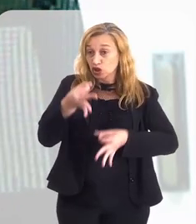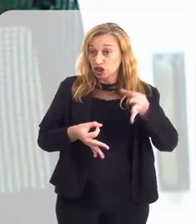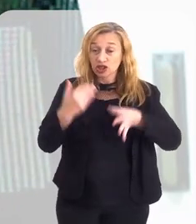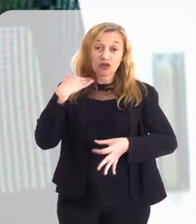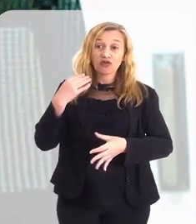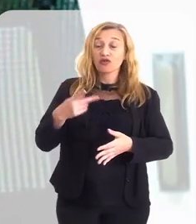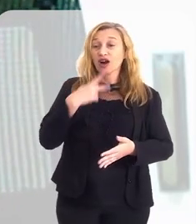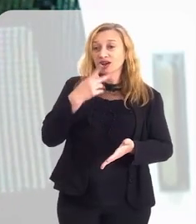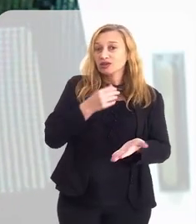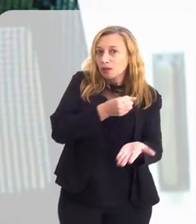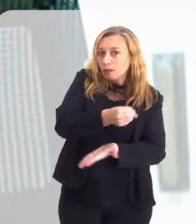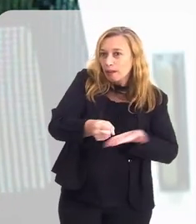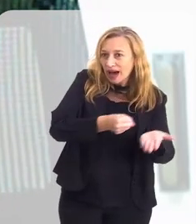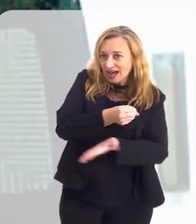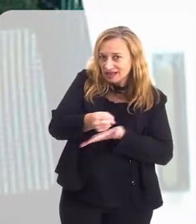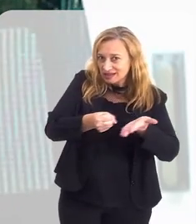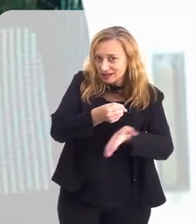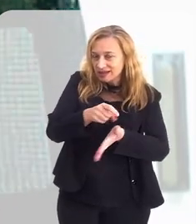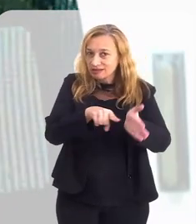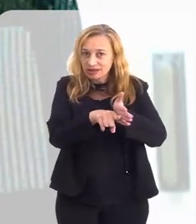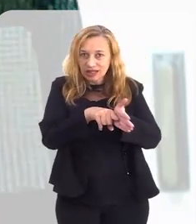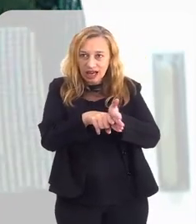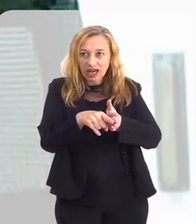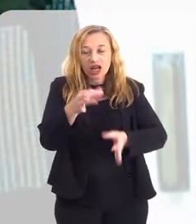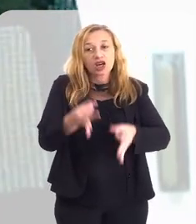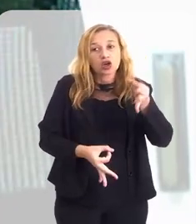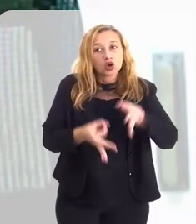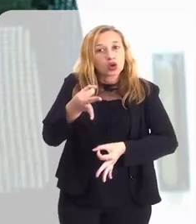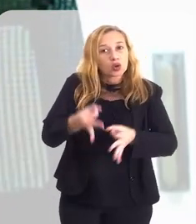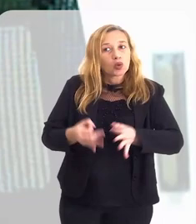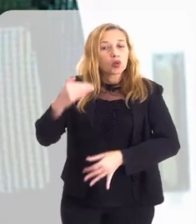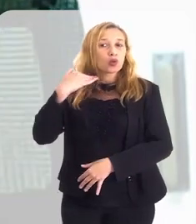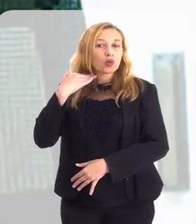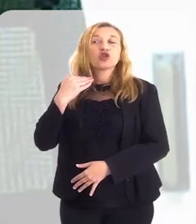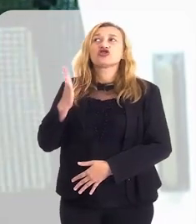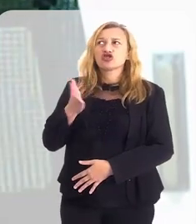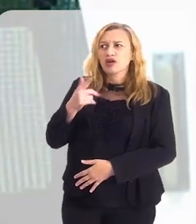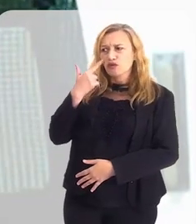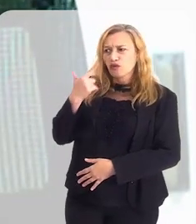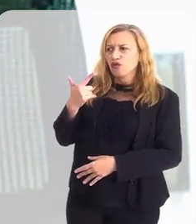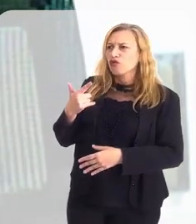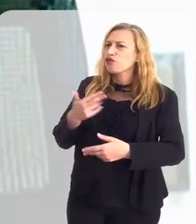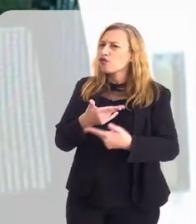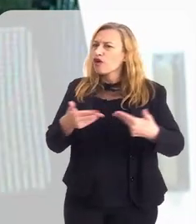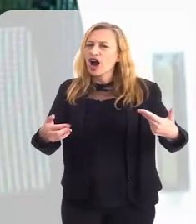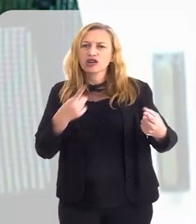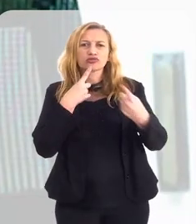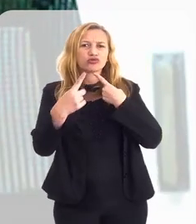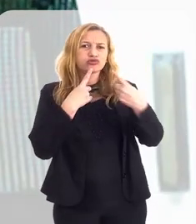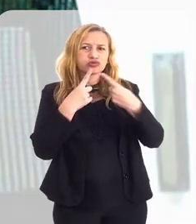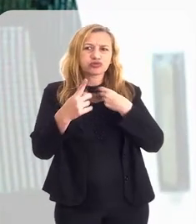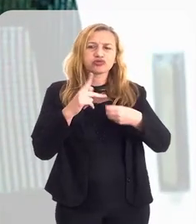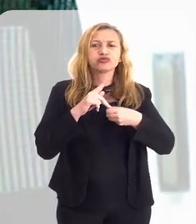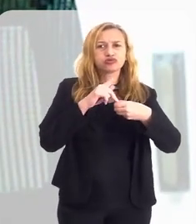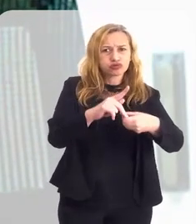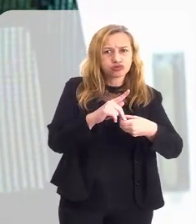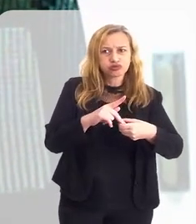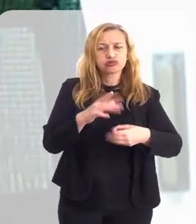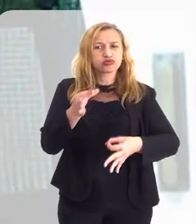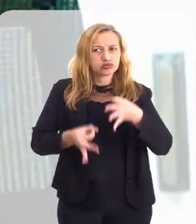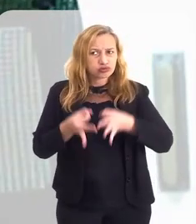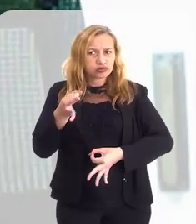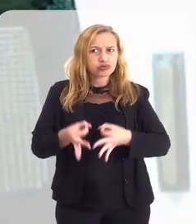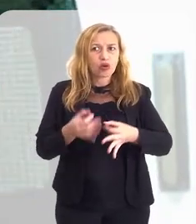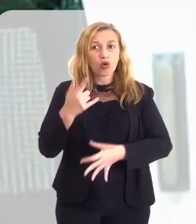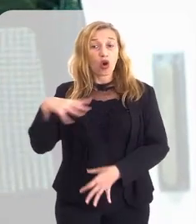isso com base nas análises jurídicas. Eu já participei de vários debates com promotores, juízes, etc.